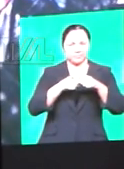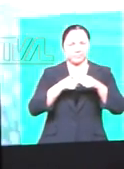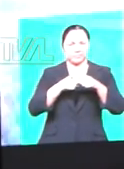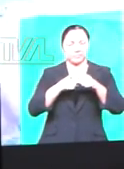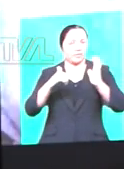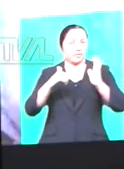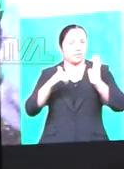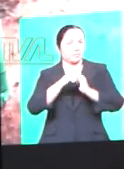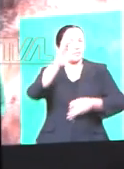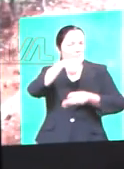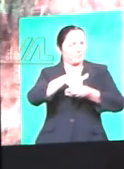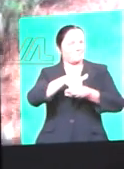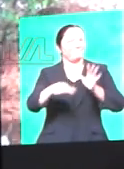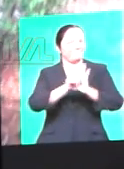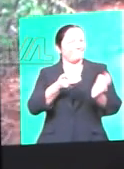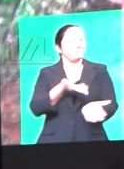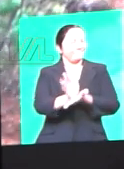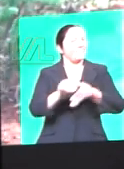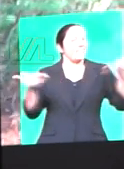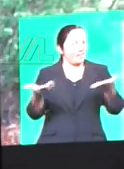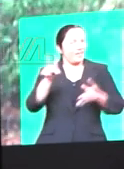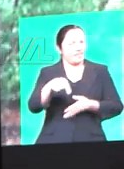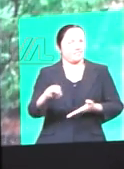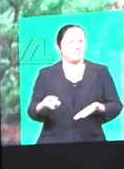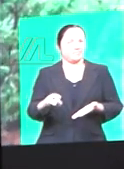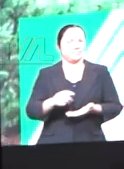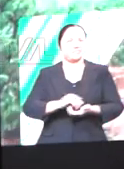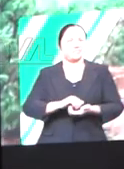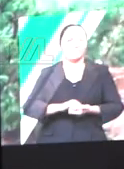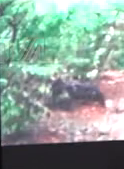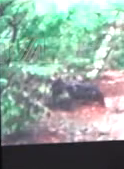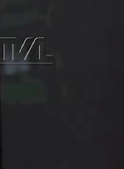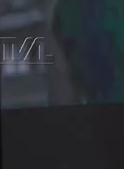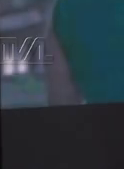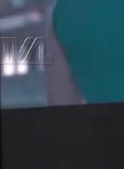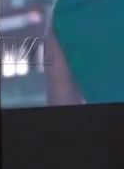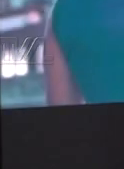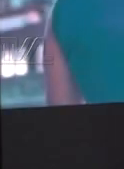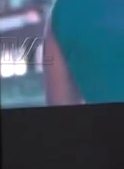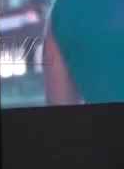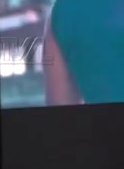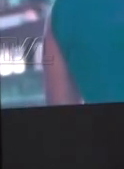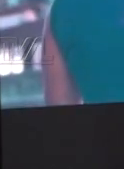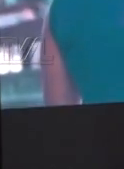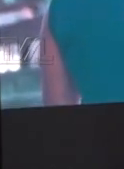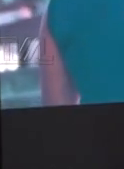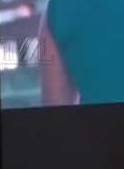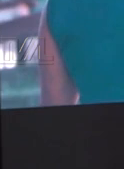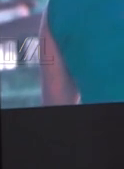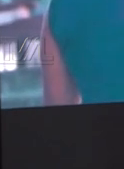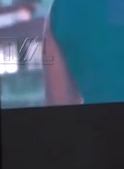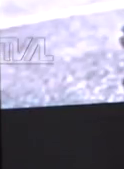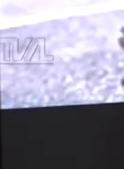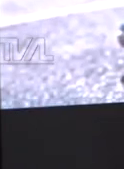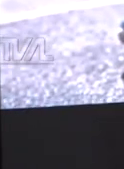e social, que tem um potencial enorme para a atividade do turismo, mas especialmente um estado que tem aí uma amplitude nas